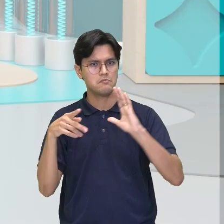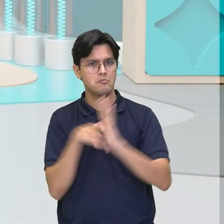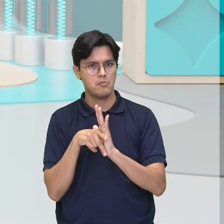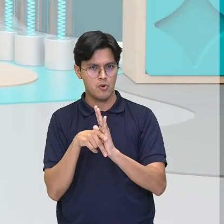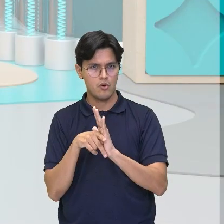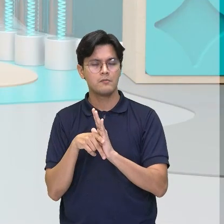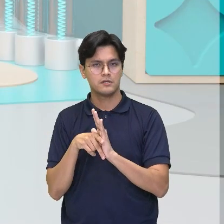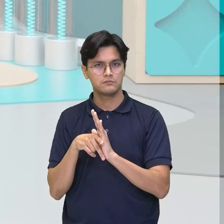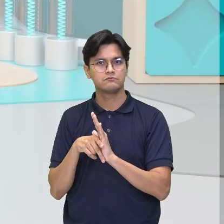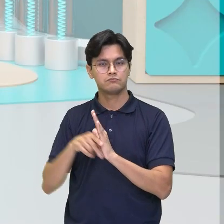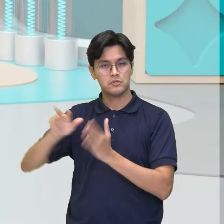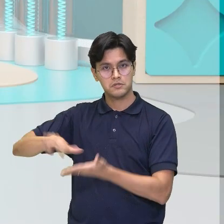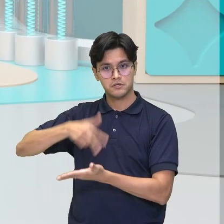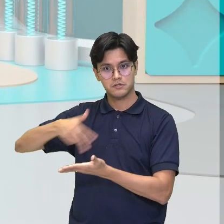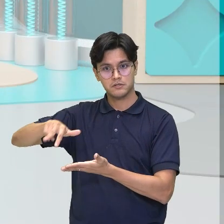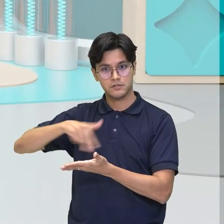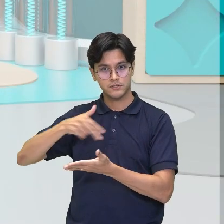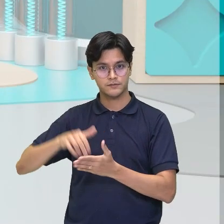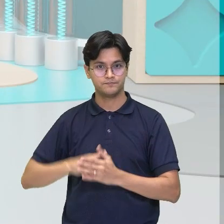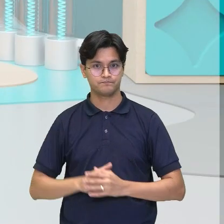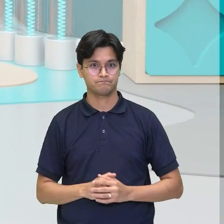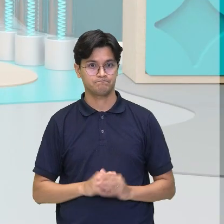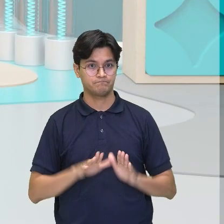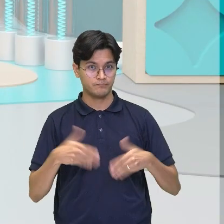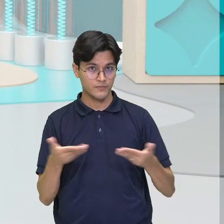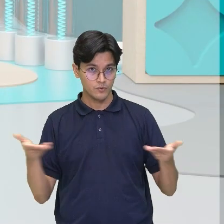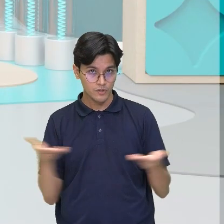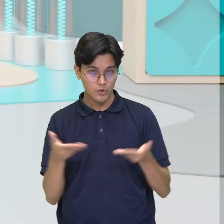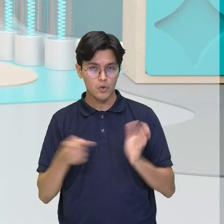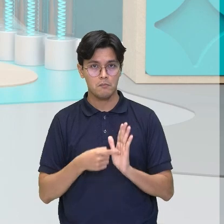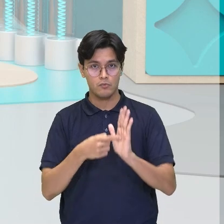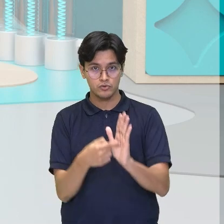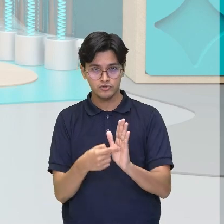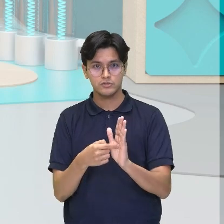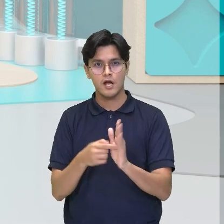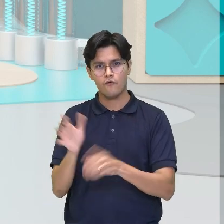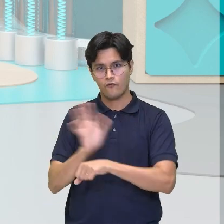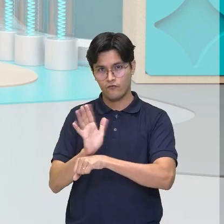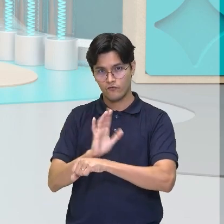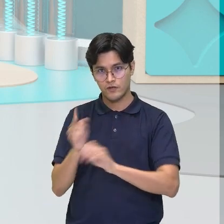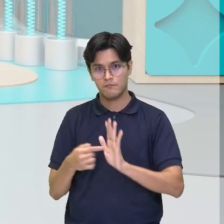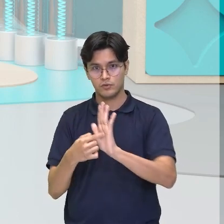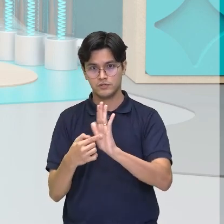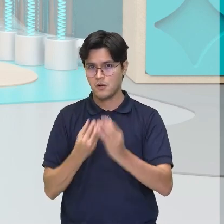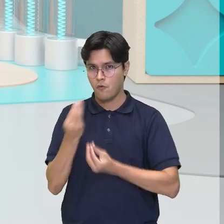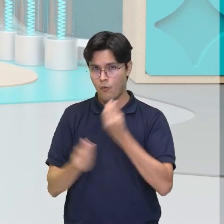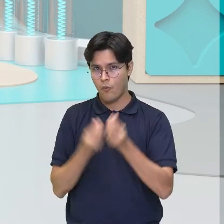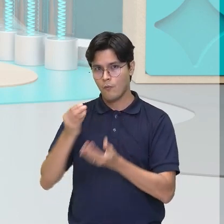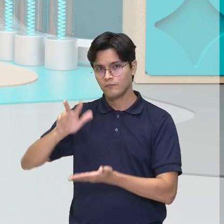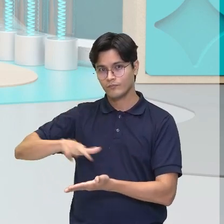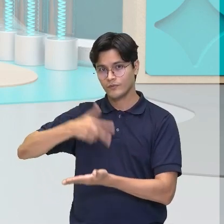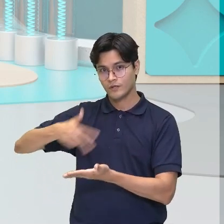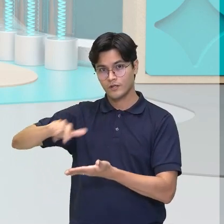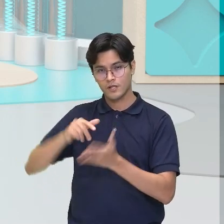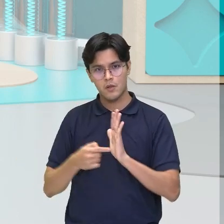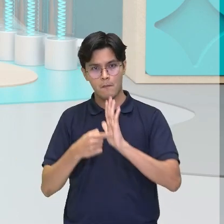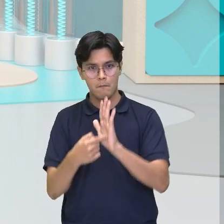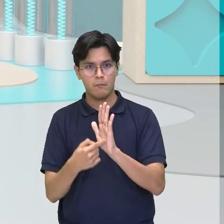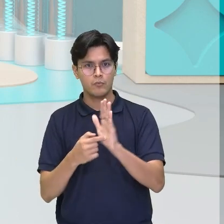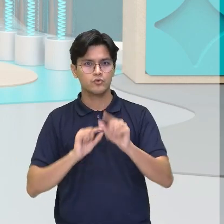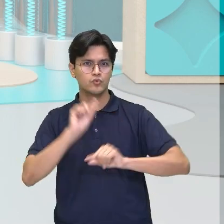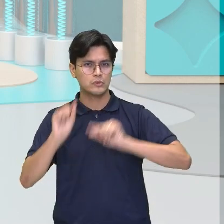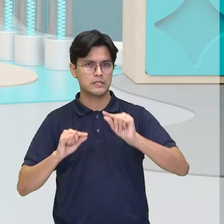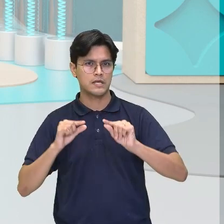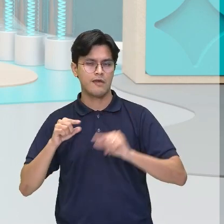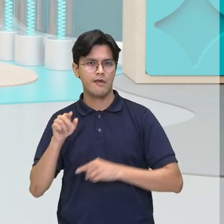Então, aqui eu trouxe para vocês um trecho dessa dança, tá? Que ele mostra justamente, são